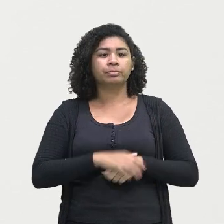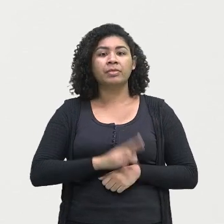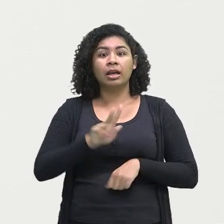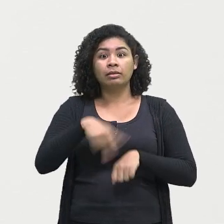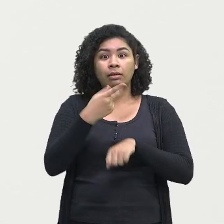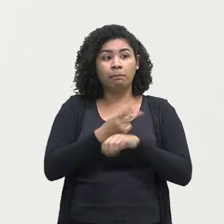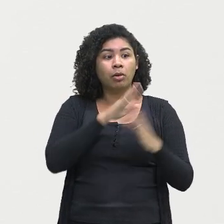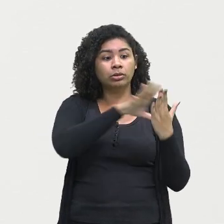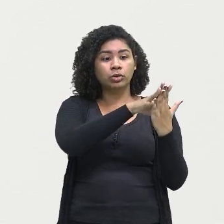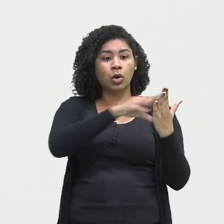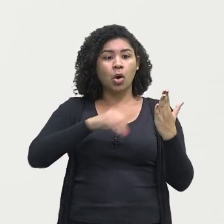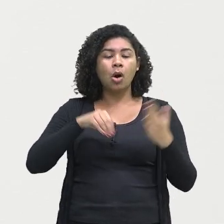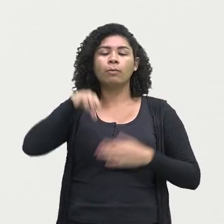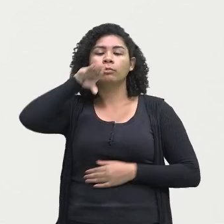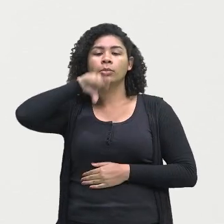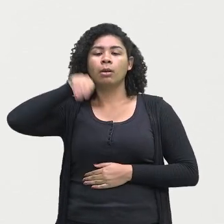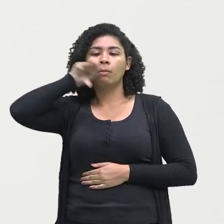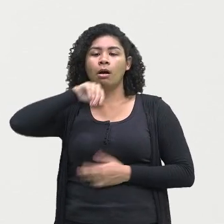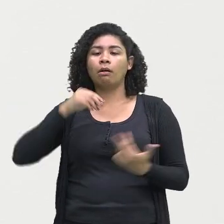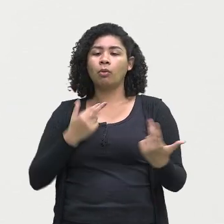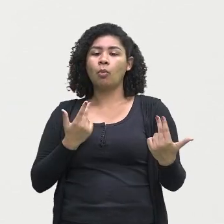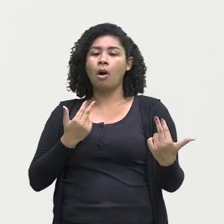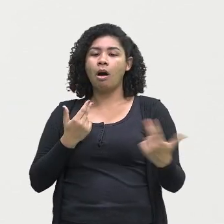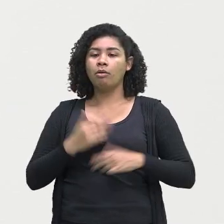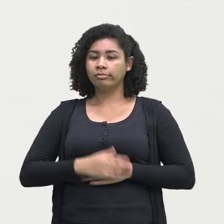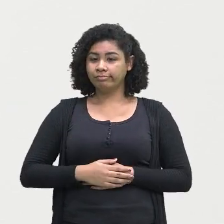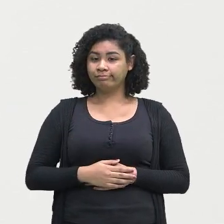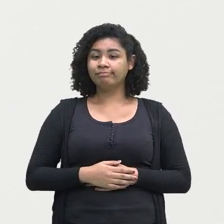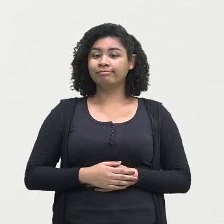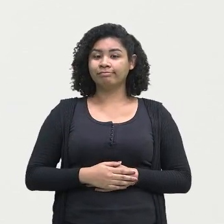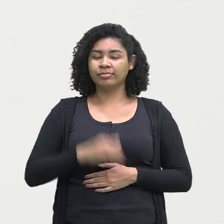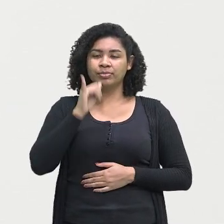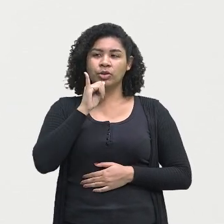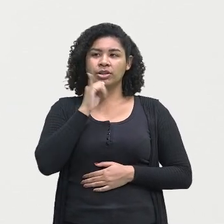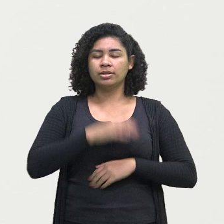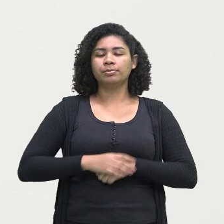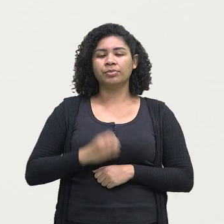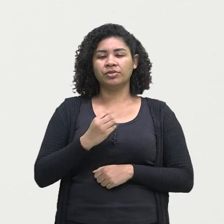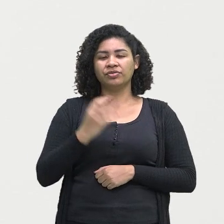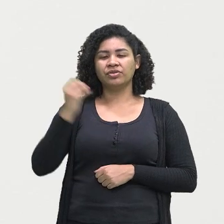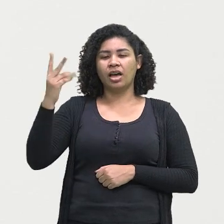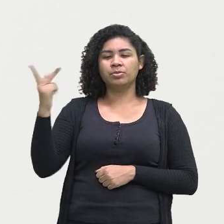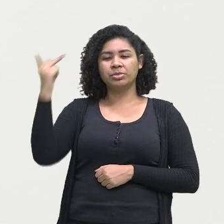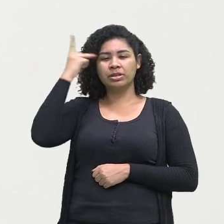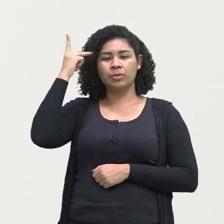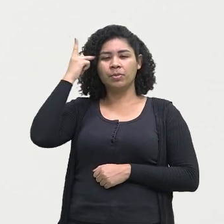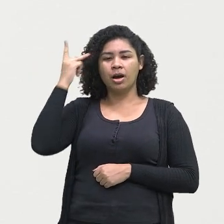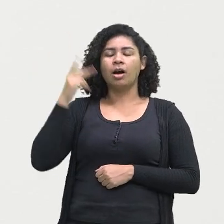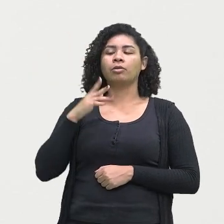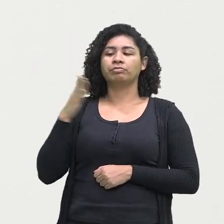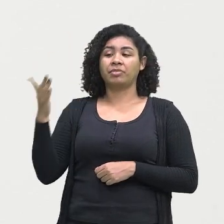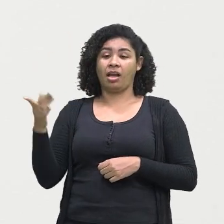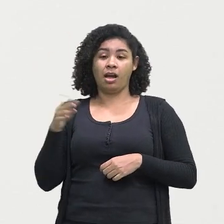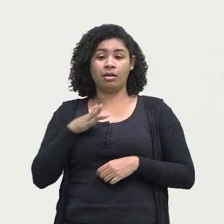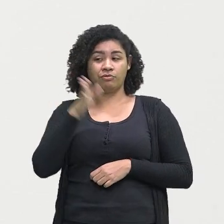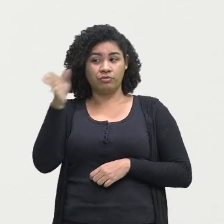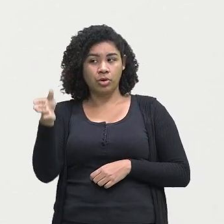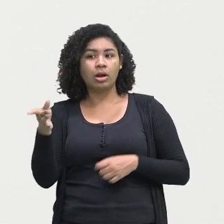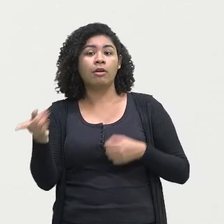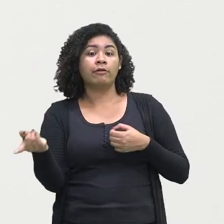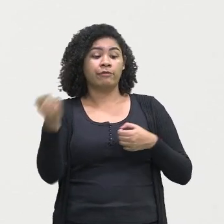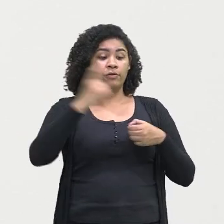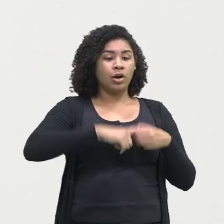jeito que as pessoas daquele lugar falam. Por exemplo, viaja para São Paulo, passa uns dias, volta falando com sotaque de São